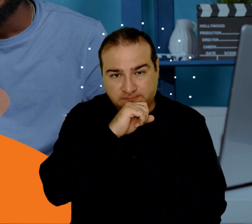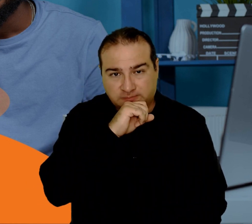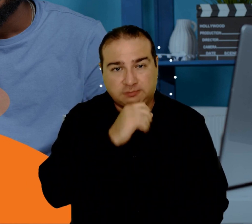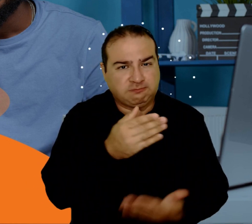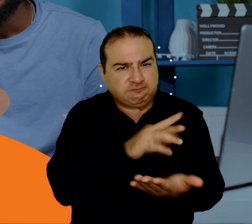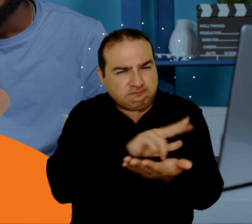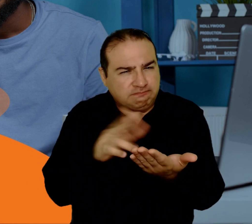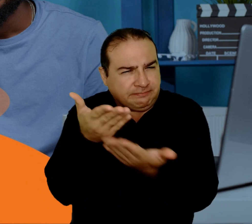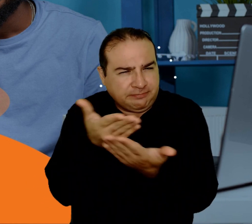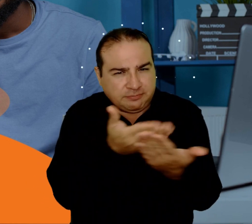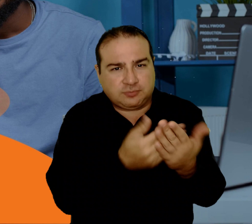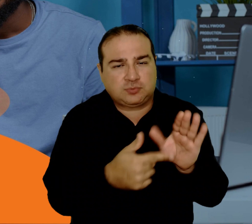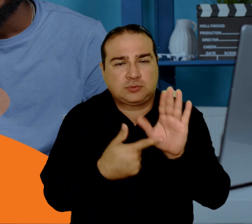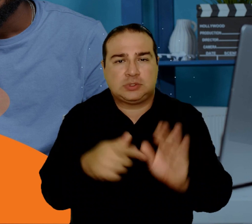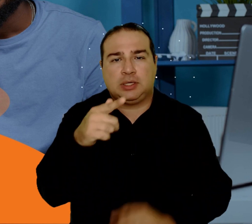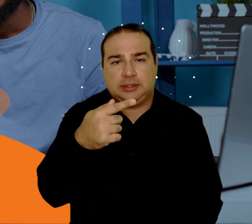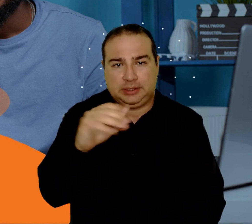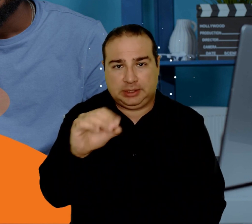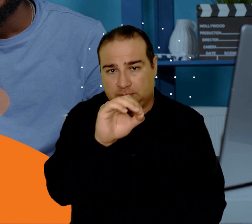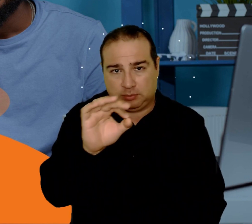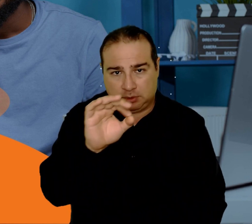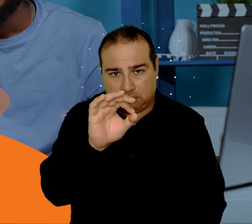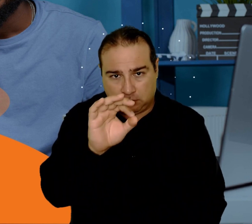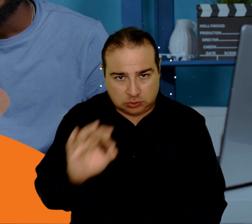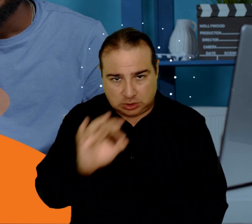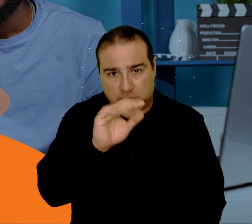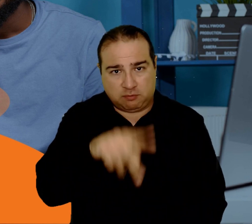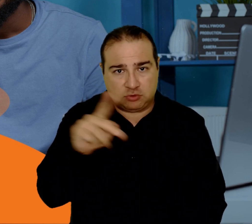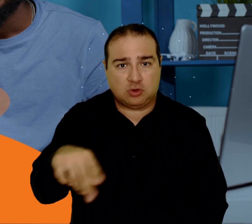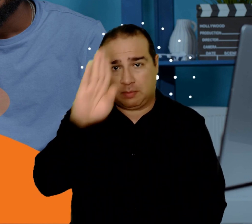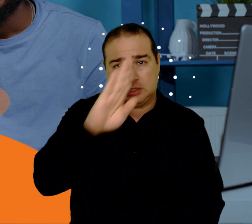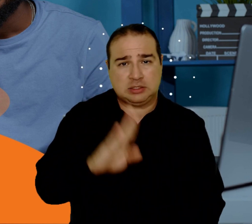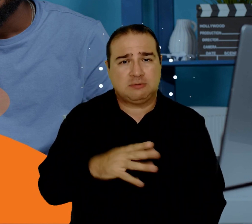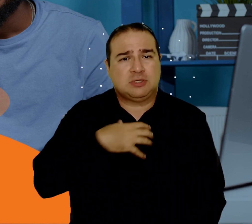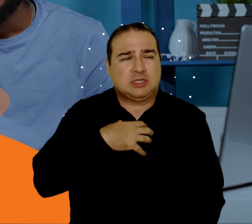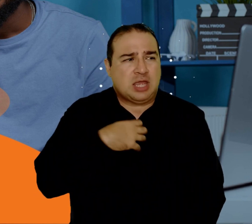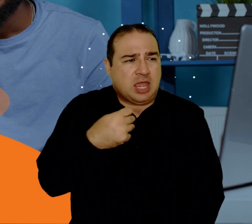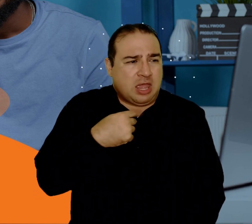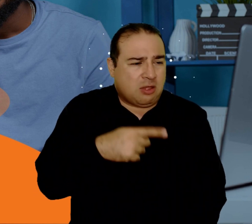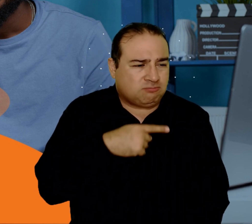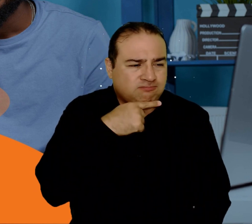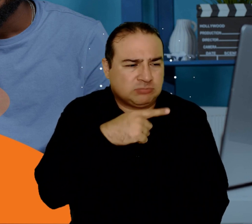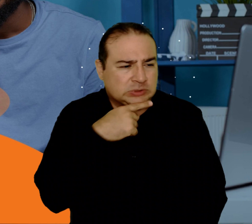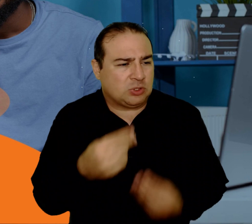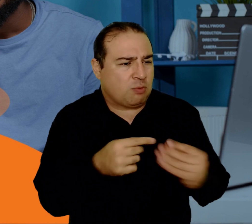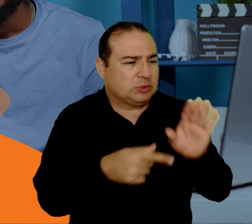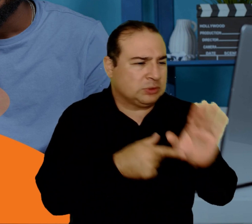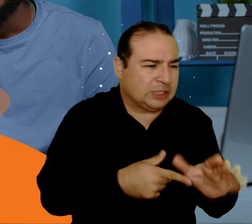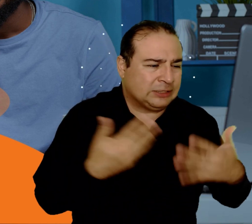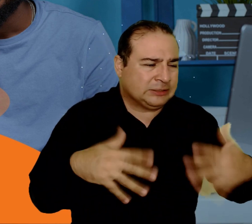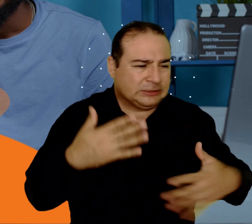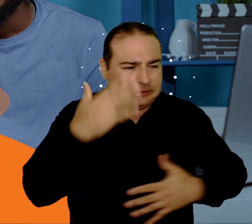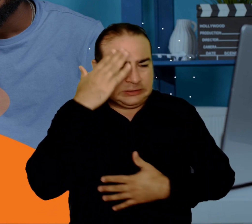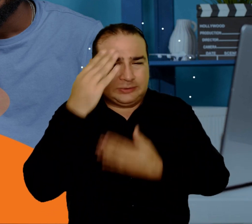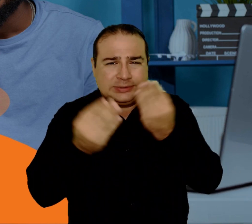que 70% dos professores brasileiros se sentem inseguros, quer dizer, com baixa capacitação sobre como atender estudantes